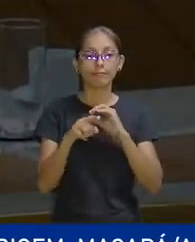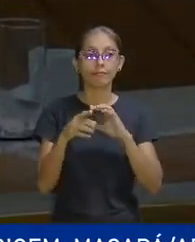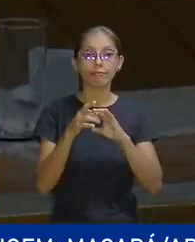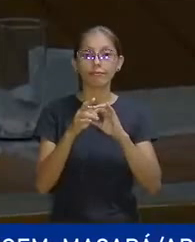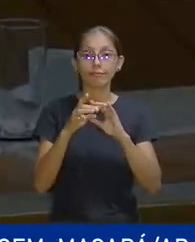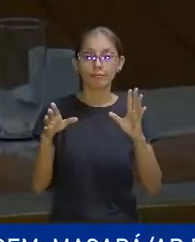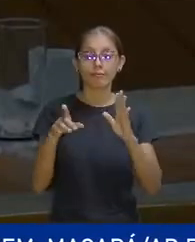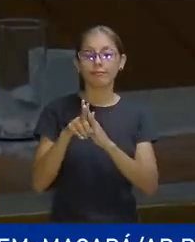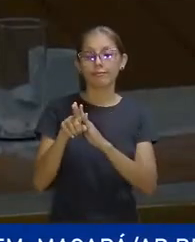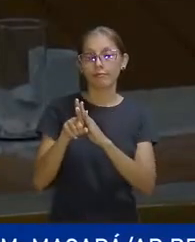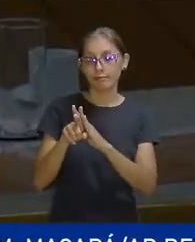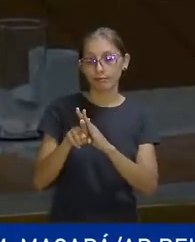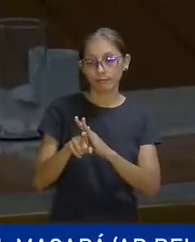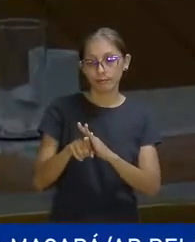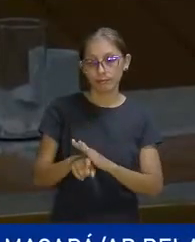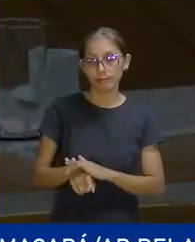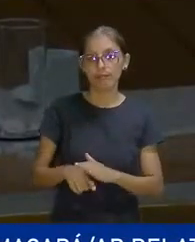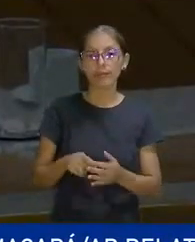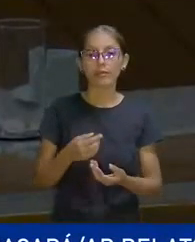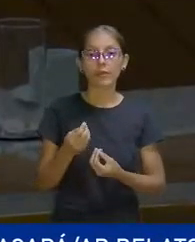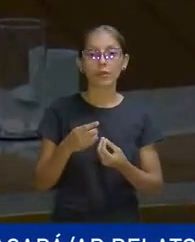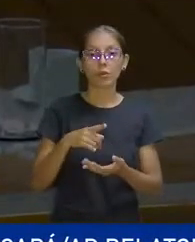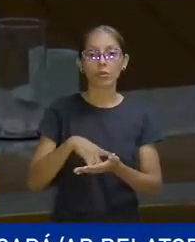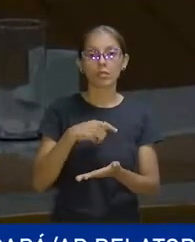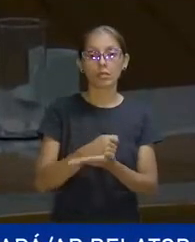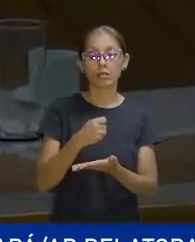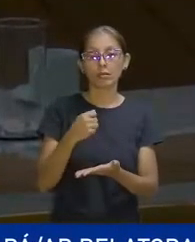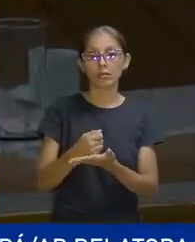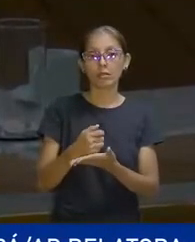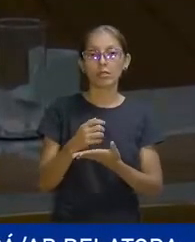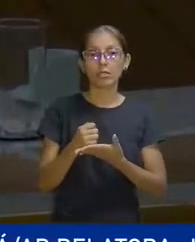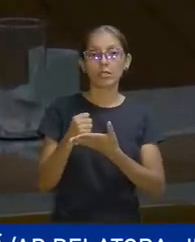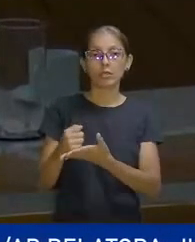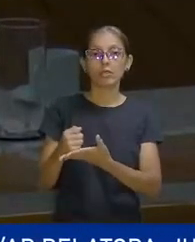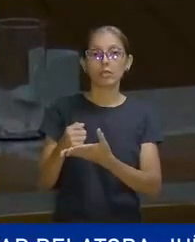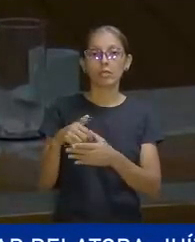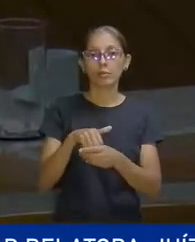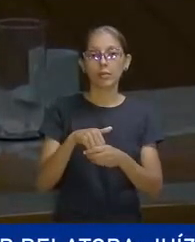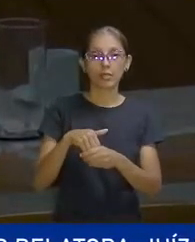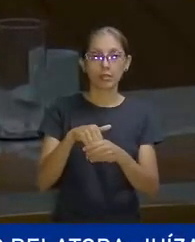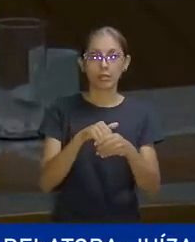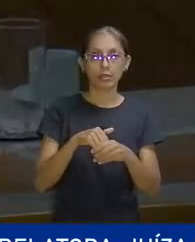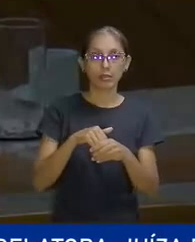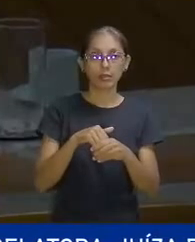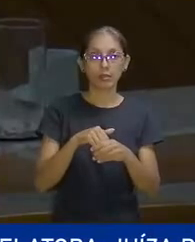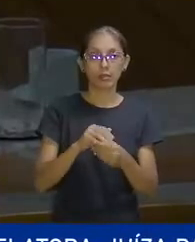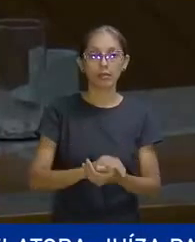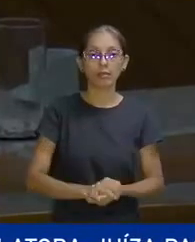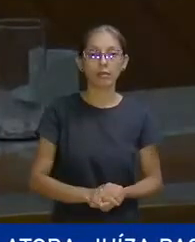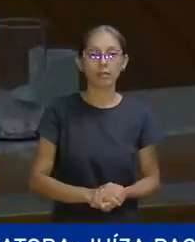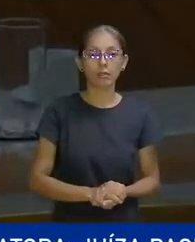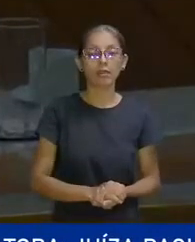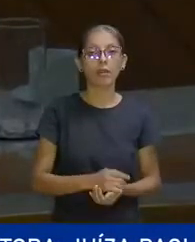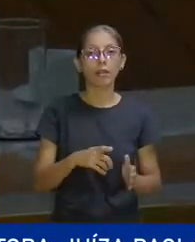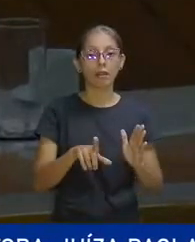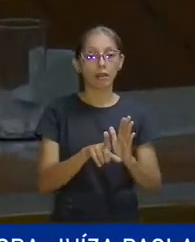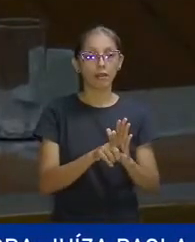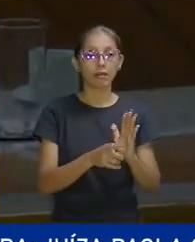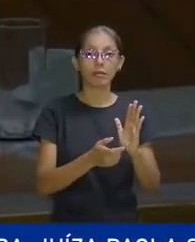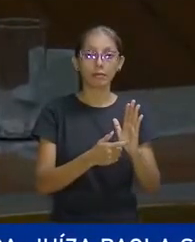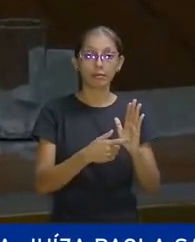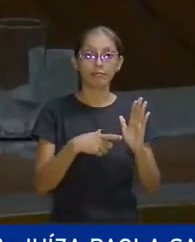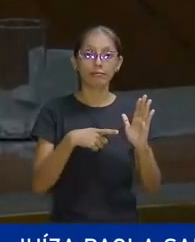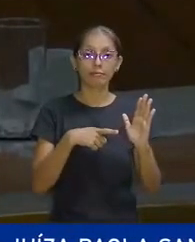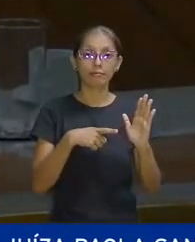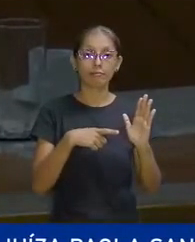de coordenador de campanha, à luz do exposto no artigo 35, parágrafo 12. Ou seja, é como se ele estivesse